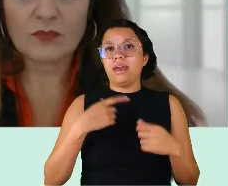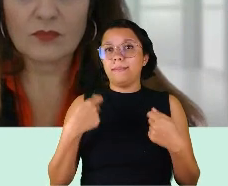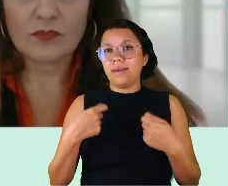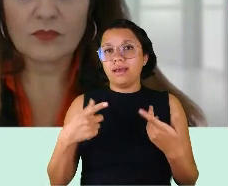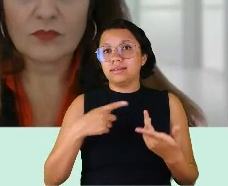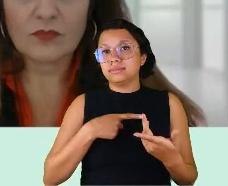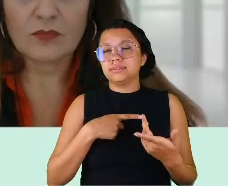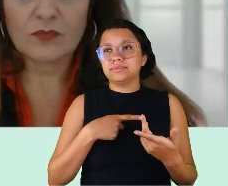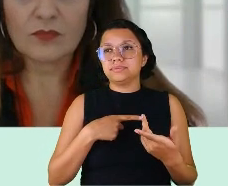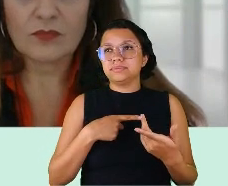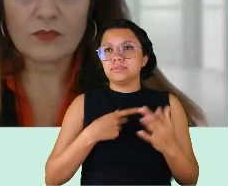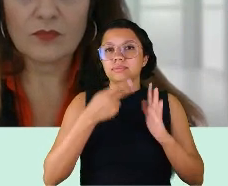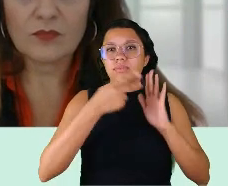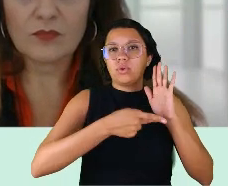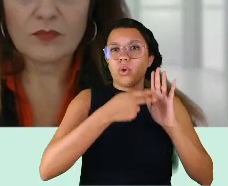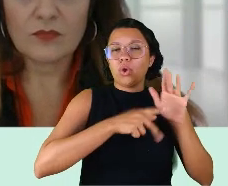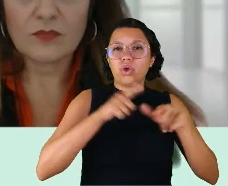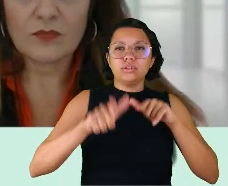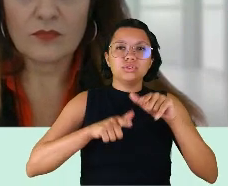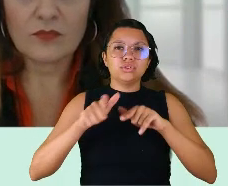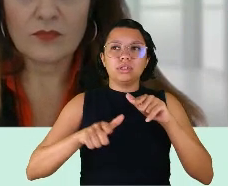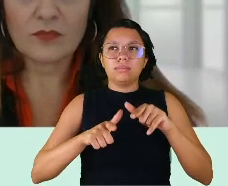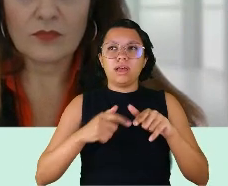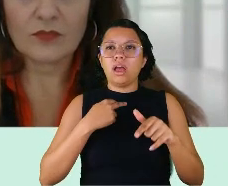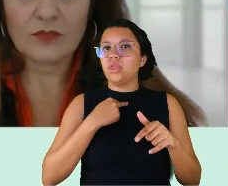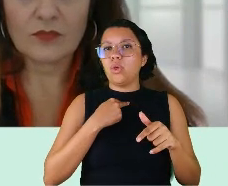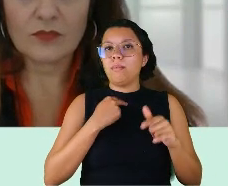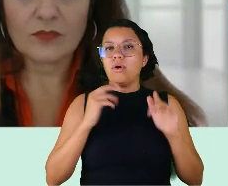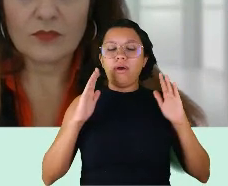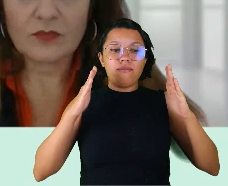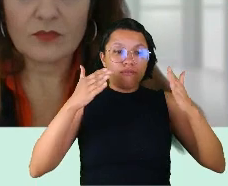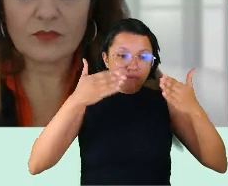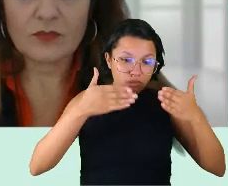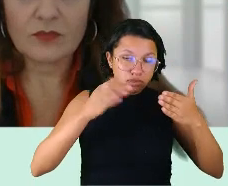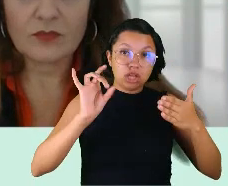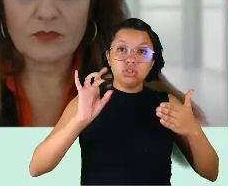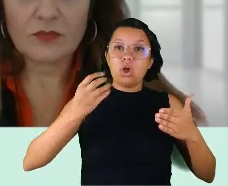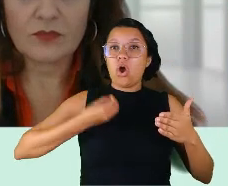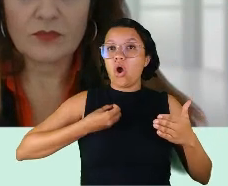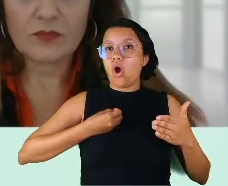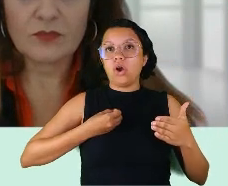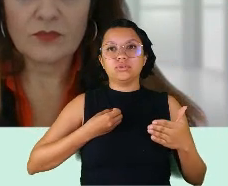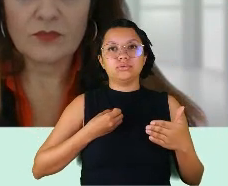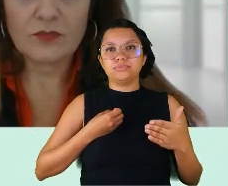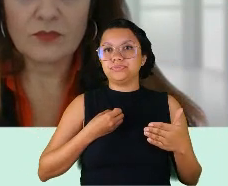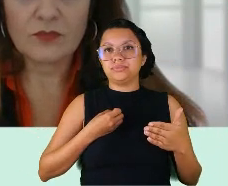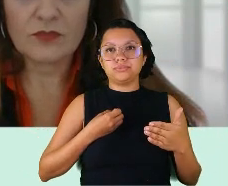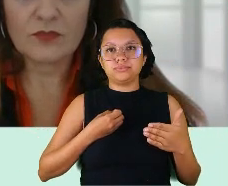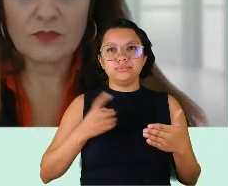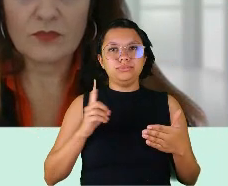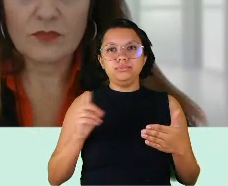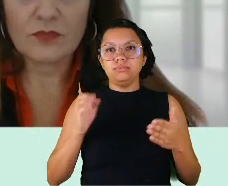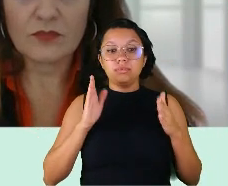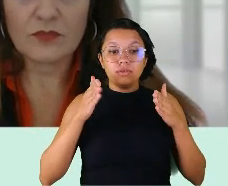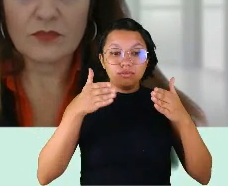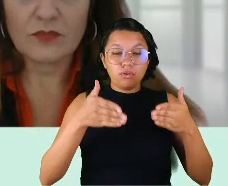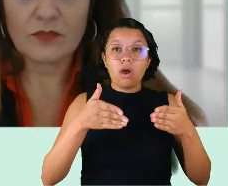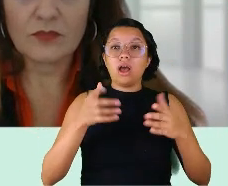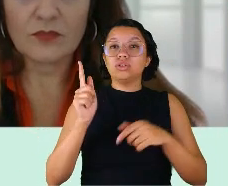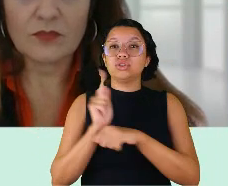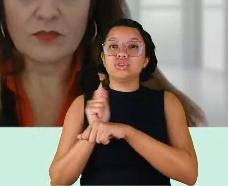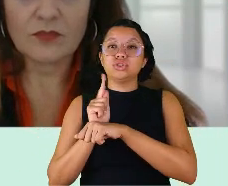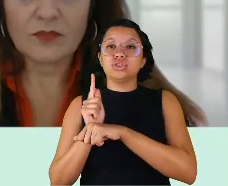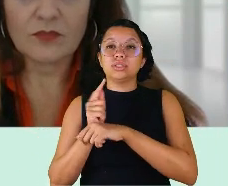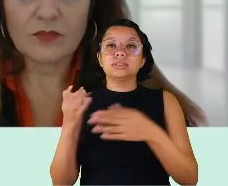ter, o plano de trabalho não pode estar voltado só para os números, ele tem que estar voltado